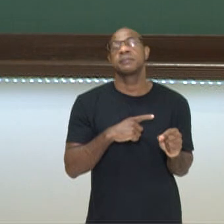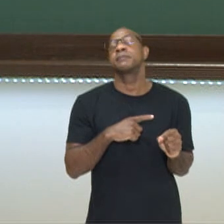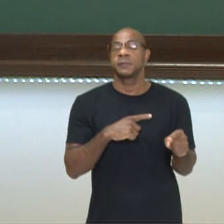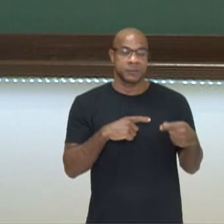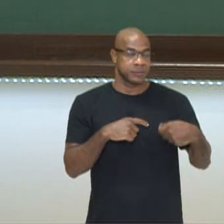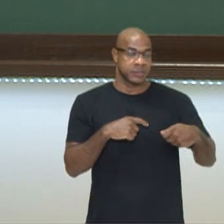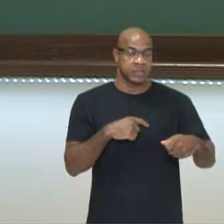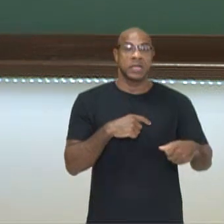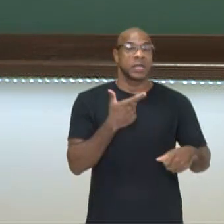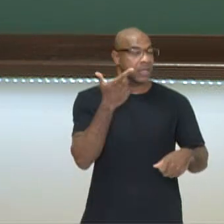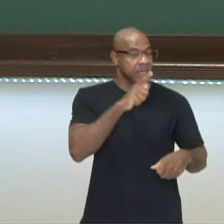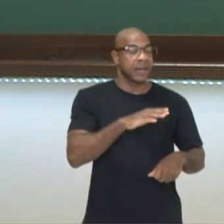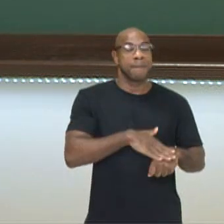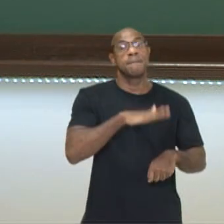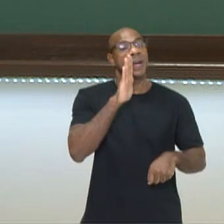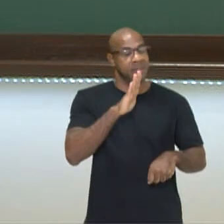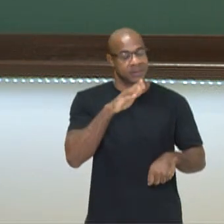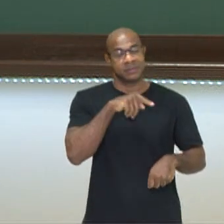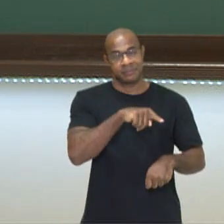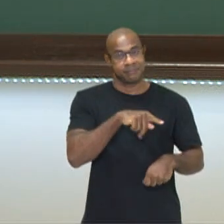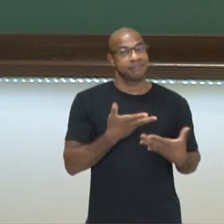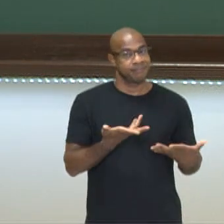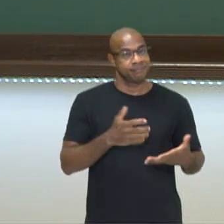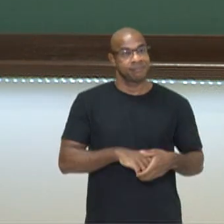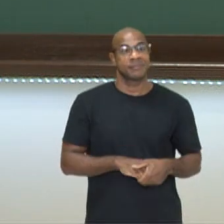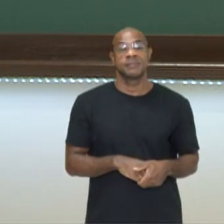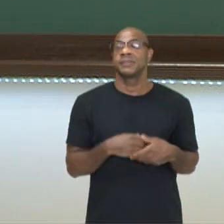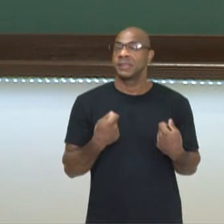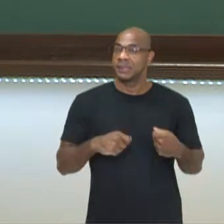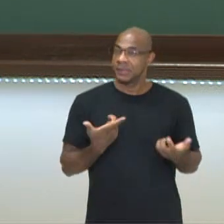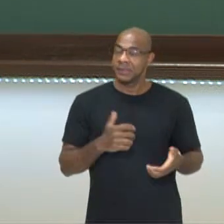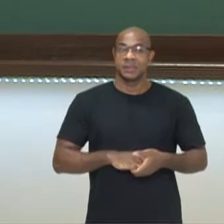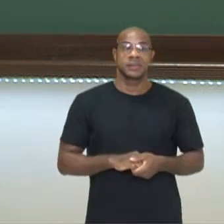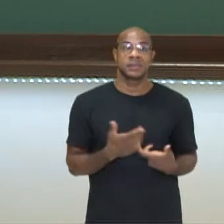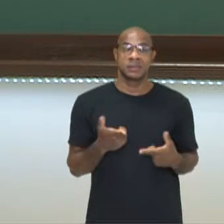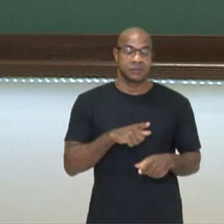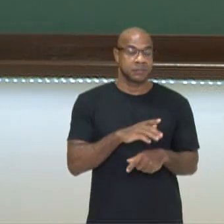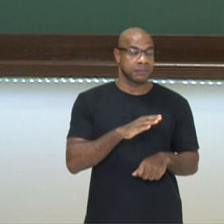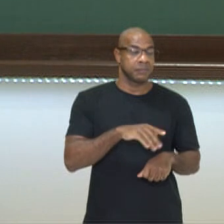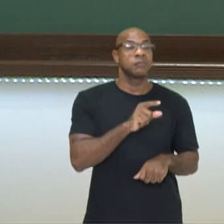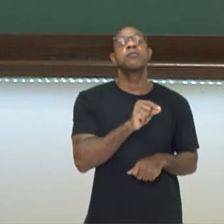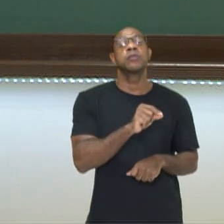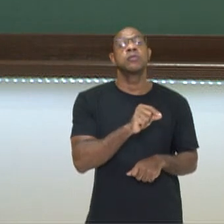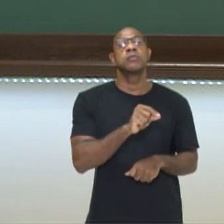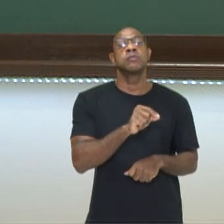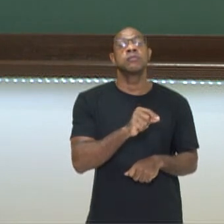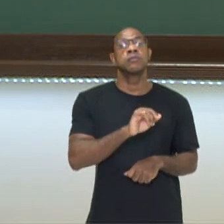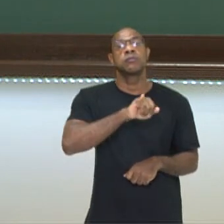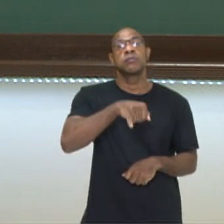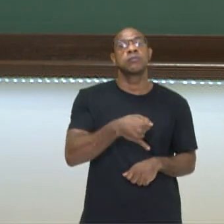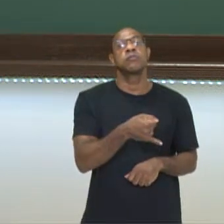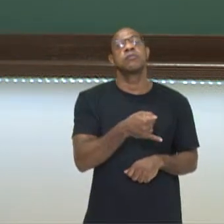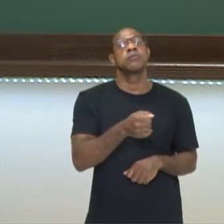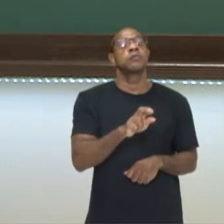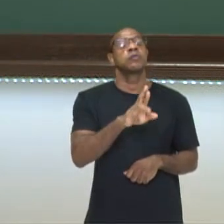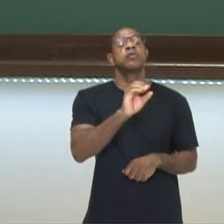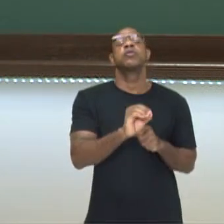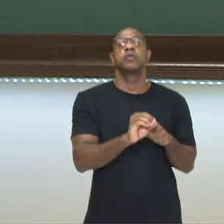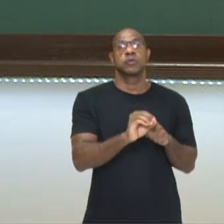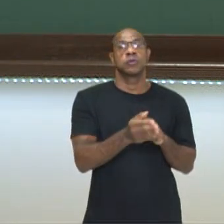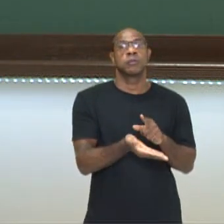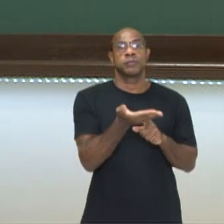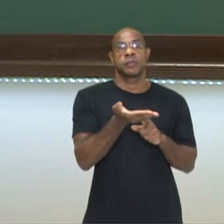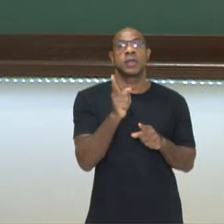remunerado, certo? Ele tem que ser remunerado. E essa remuneração se chama juro. Digamos assim, é